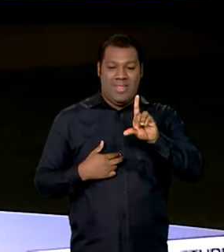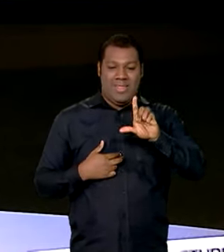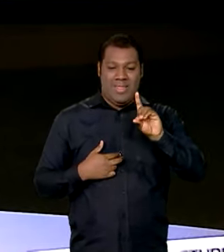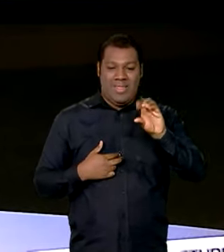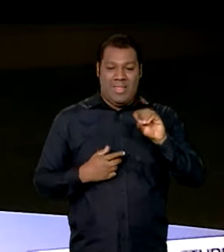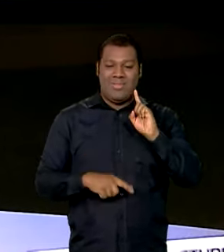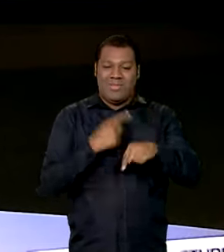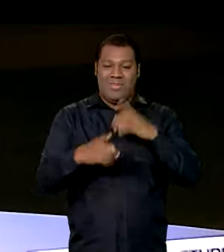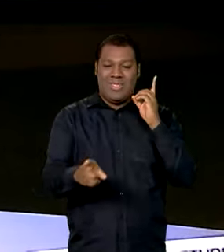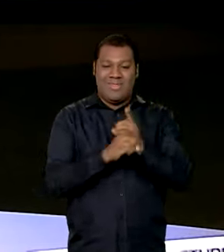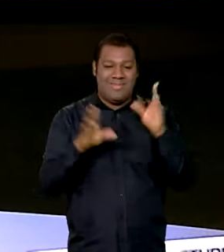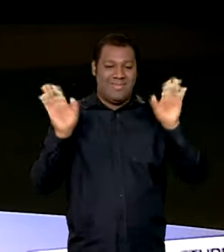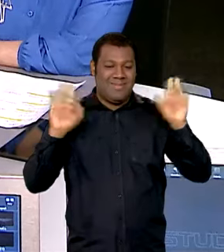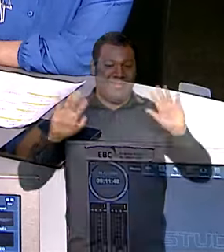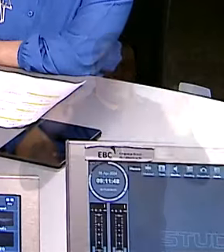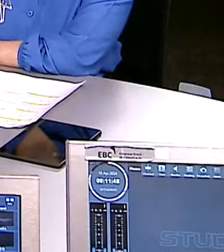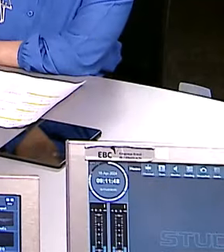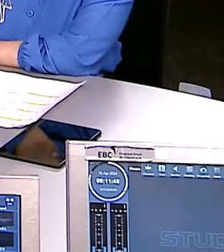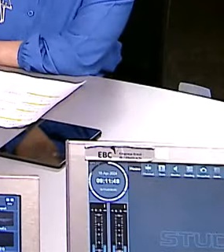vem tchau